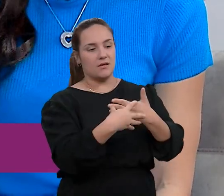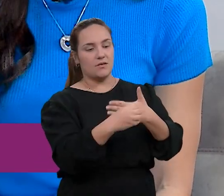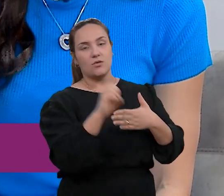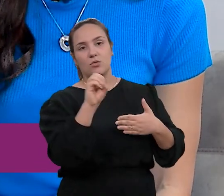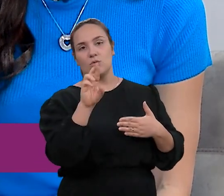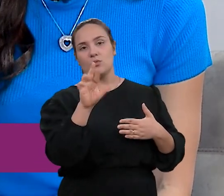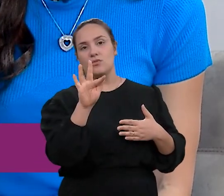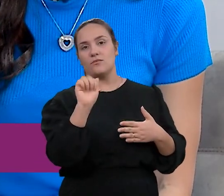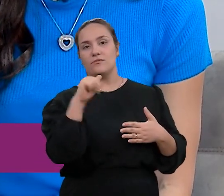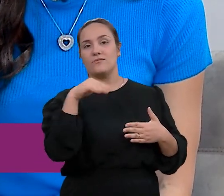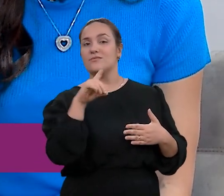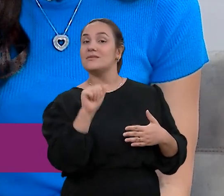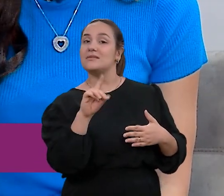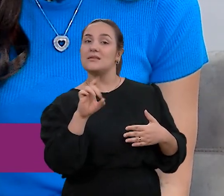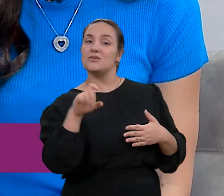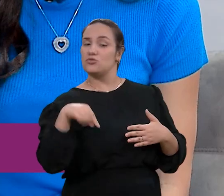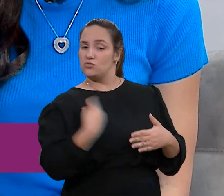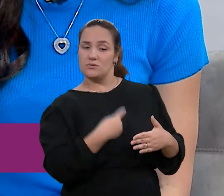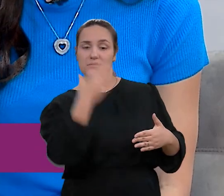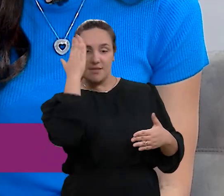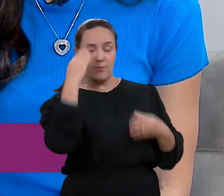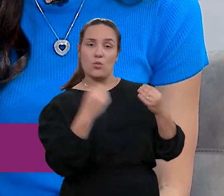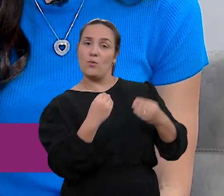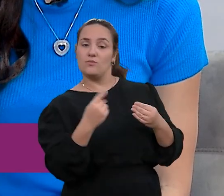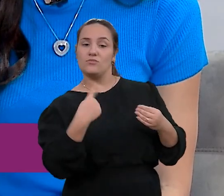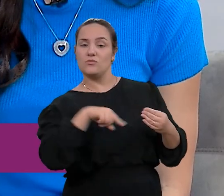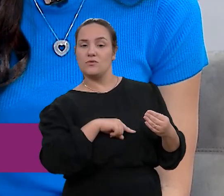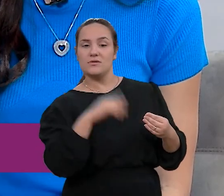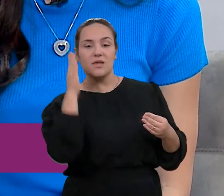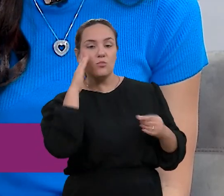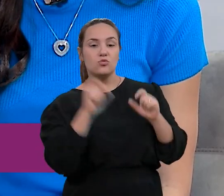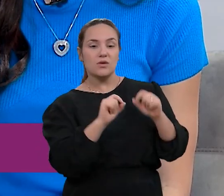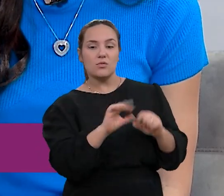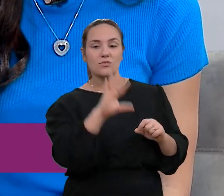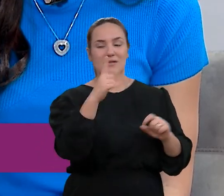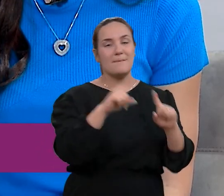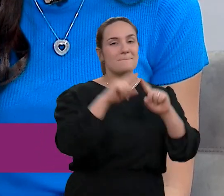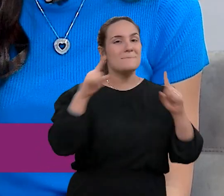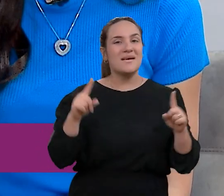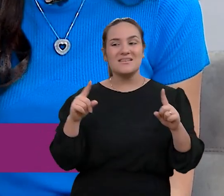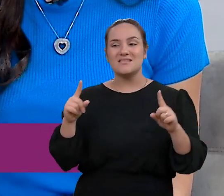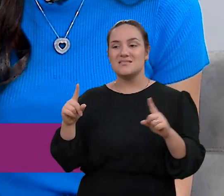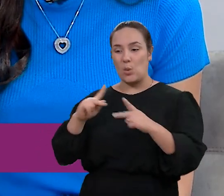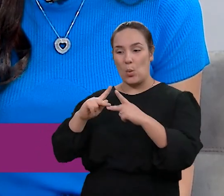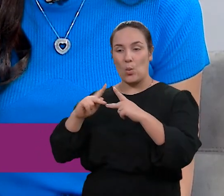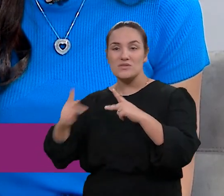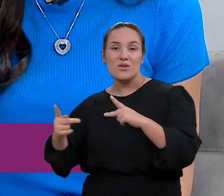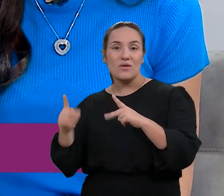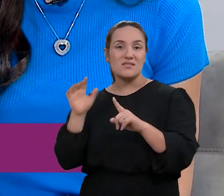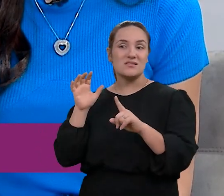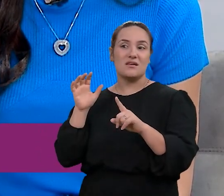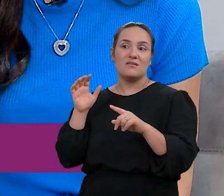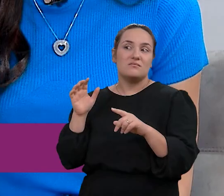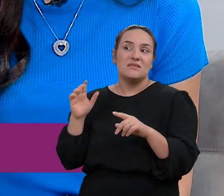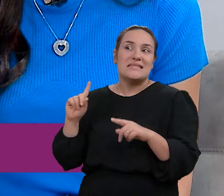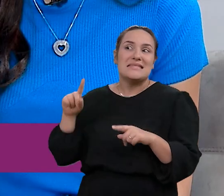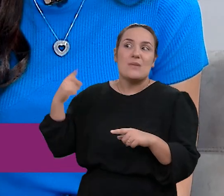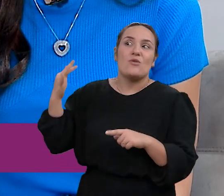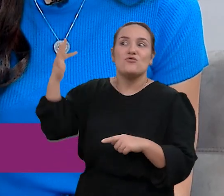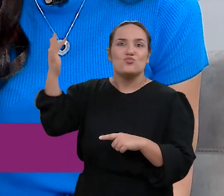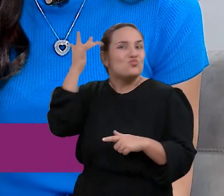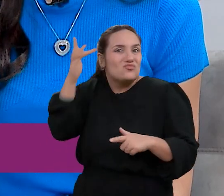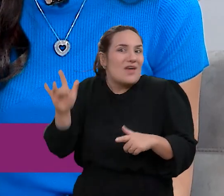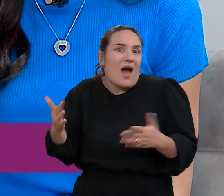todos nós sabemos o que é sabemos como acontece ela é invisibilizada nas suas consequências então é muitas vezes nós